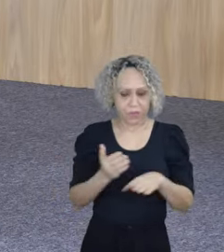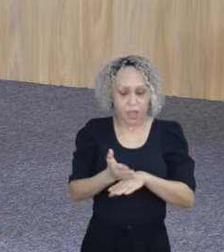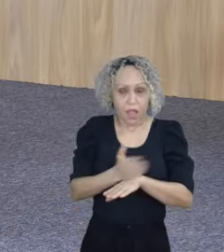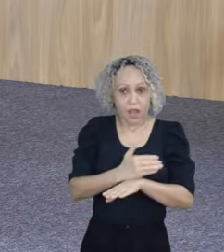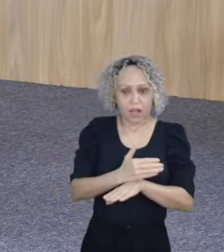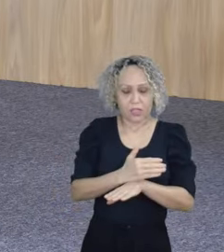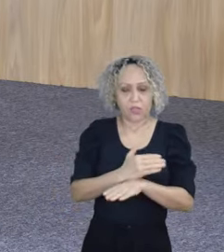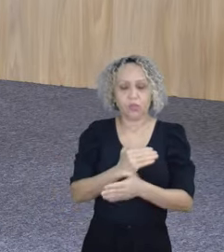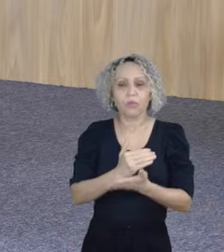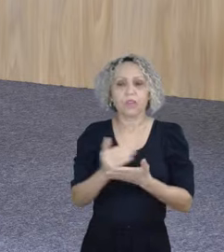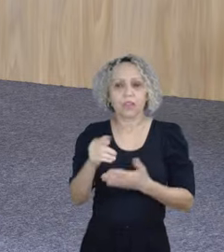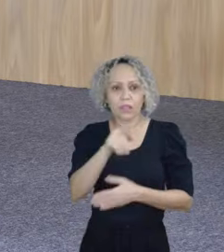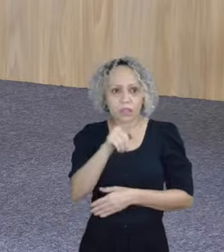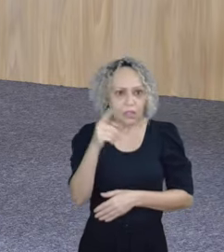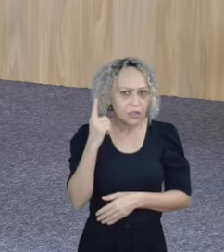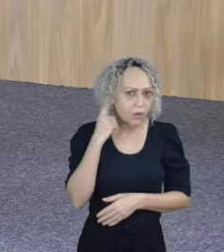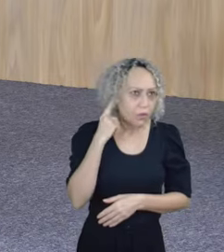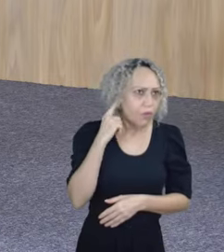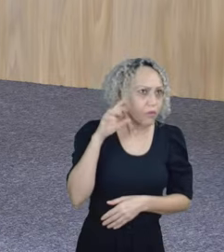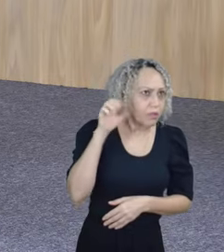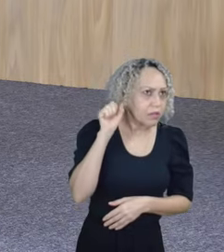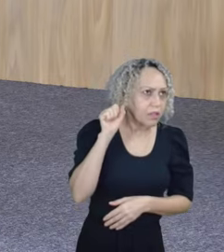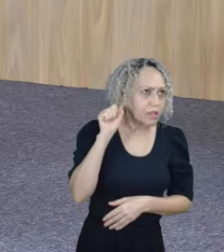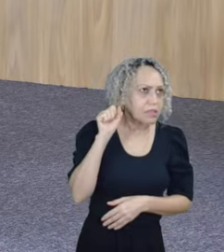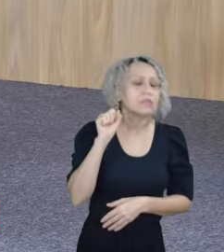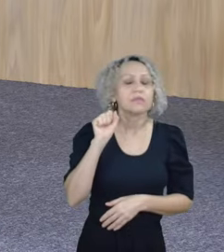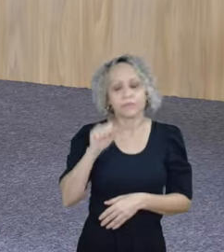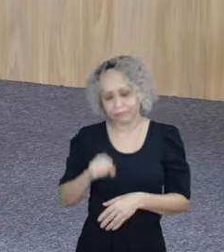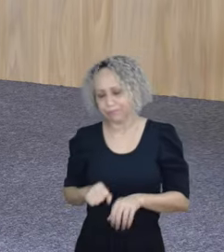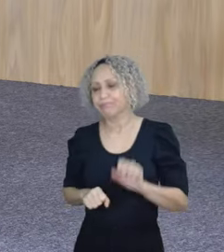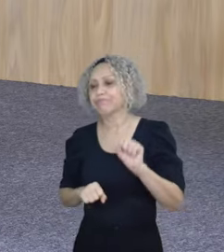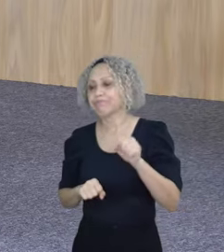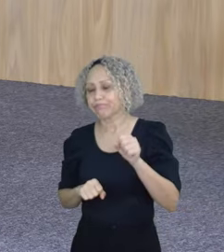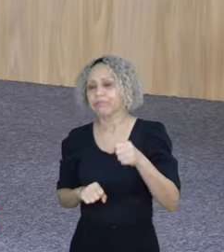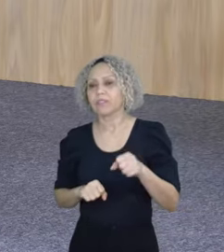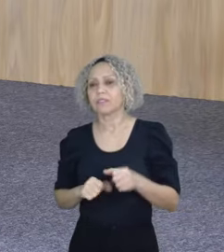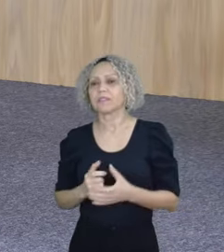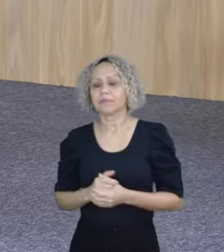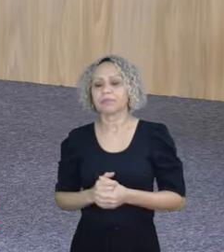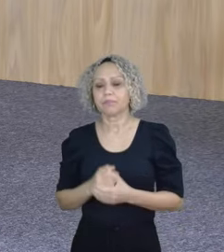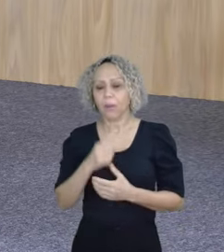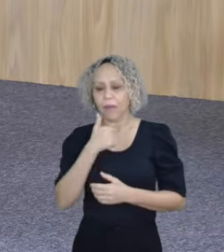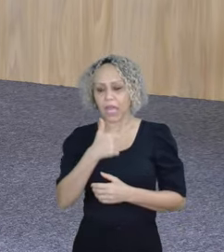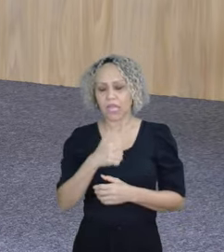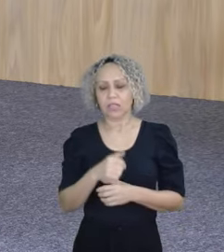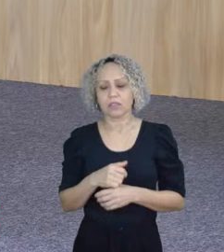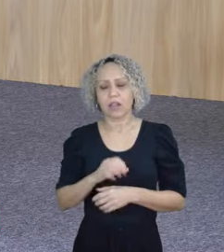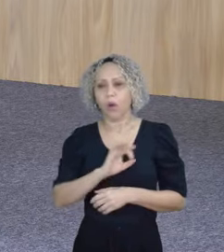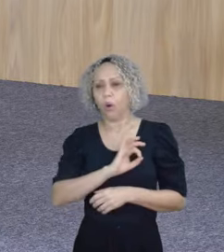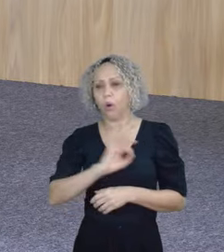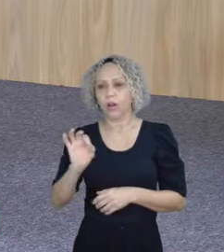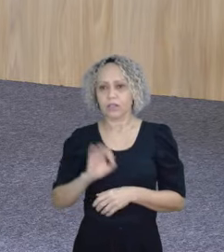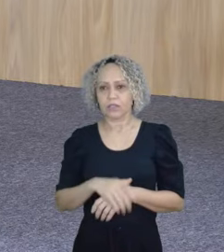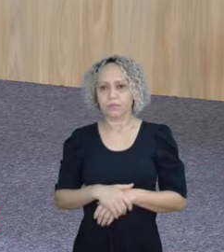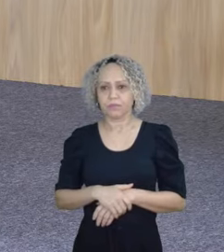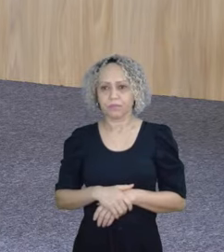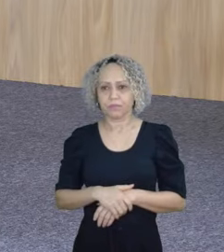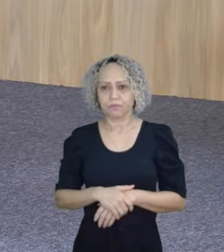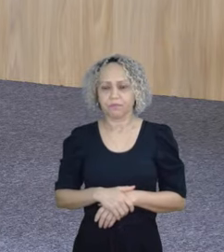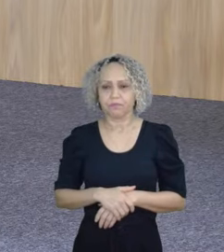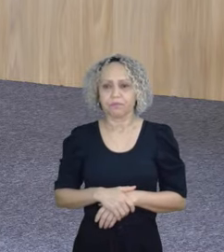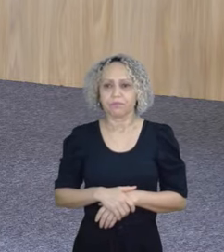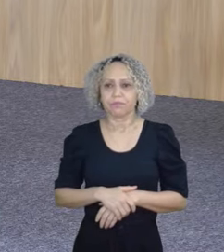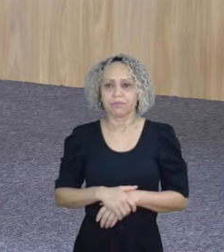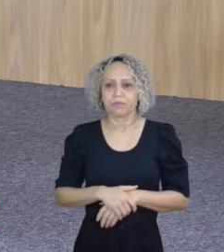comentário, vocês estão me ouvindo com clareza, né? Com certeza, estou sim, estou te ouvindo bem. tá ótimo, então, porque sua voz ficou um pouco picotada